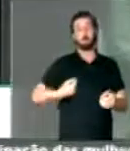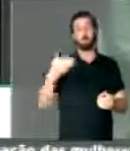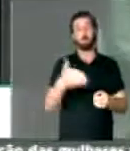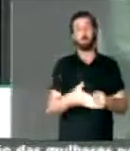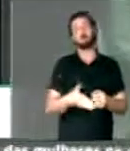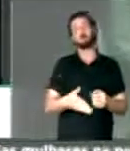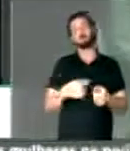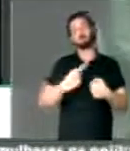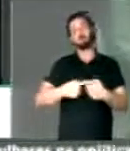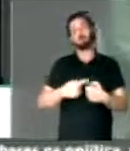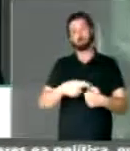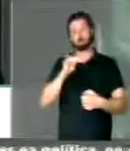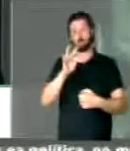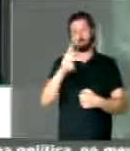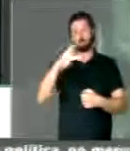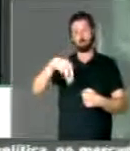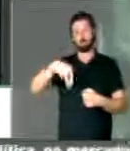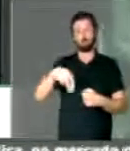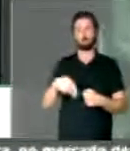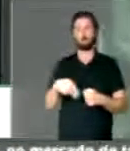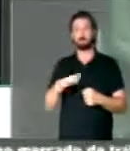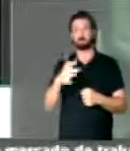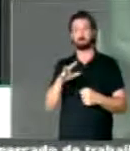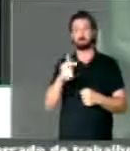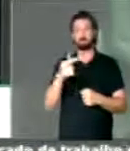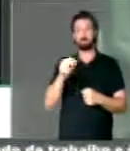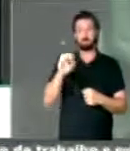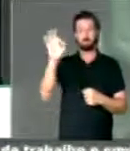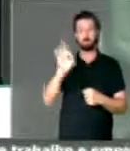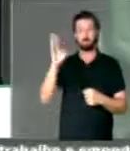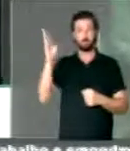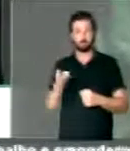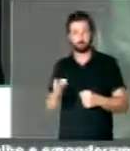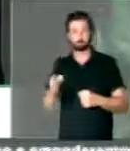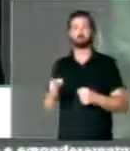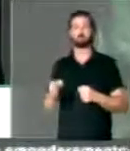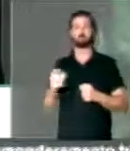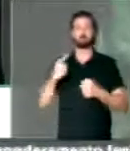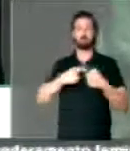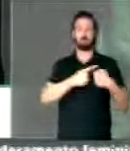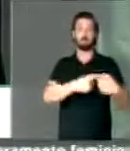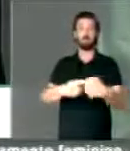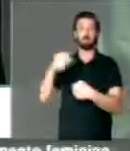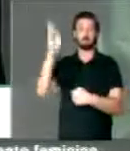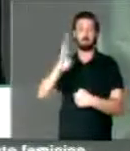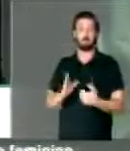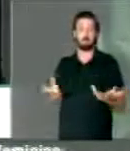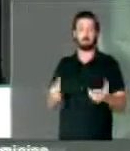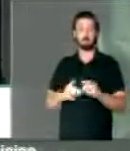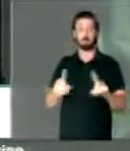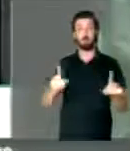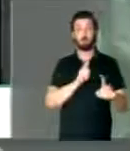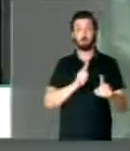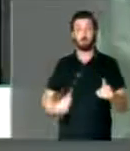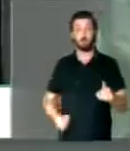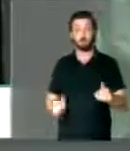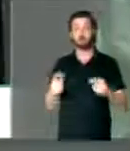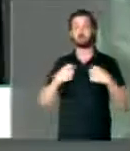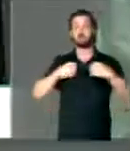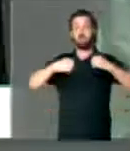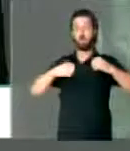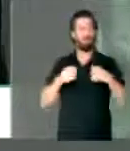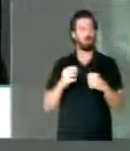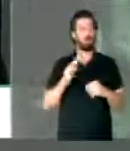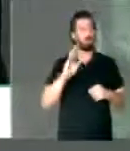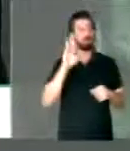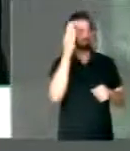dos Municípios, o FPM, em 70% dos municípios brasileiros. O governo dá as costas